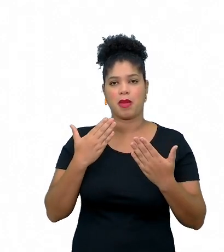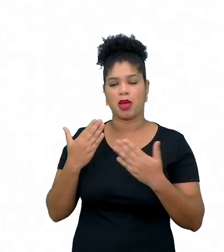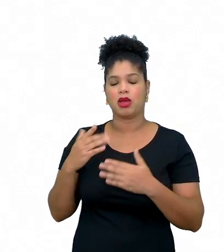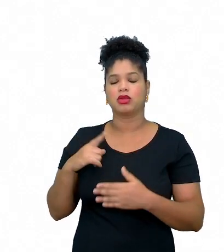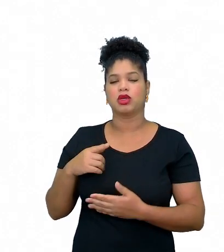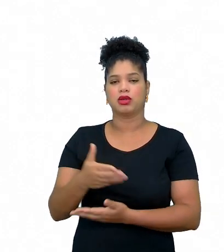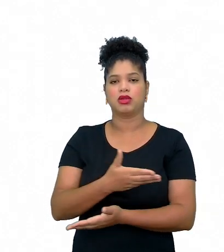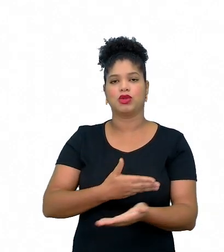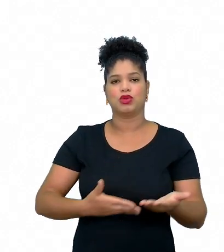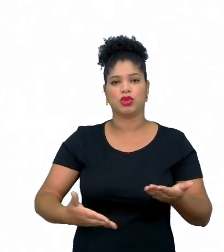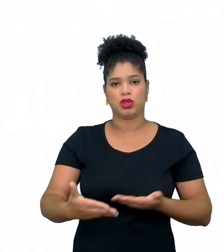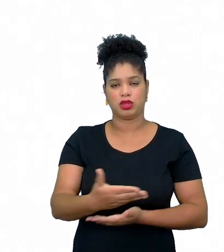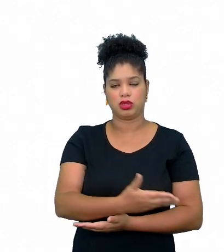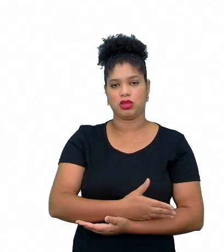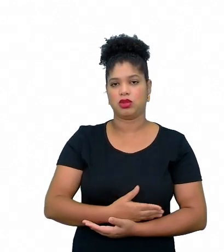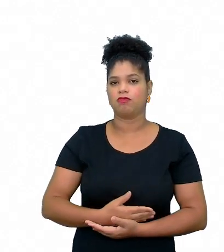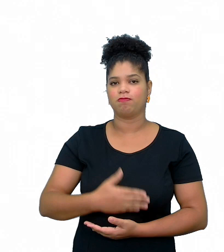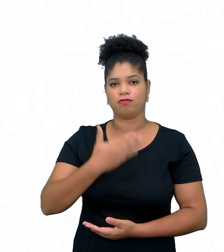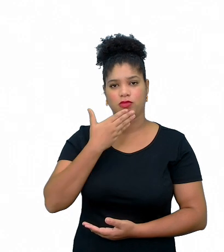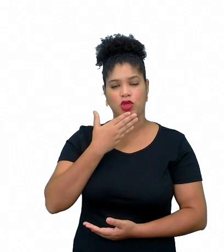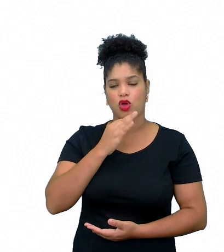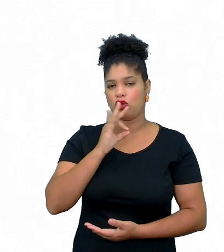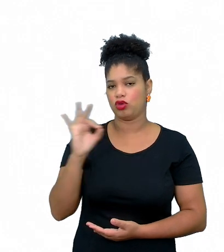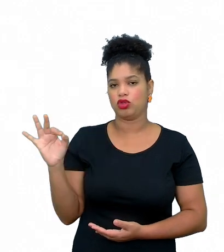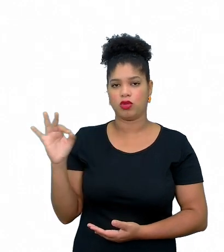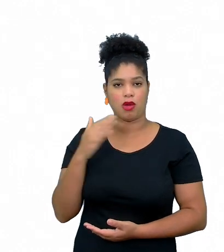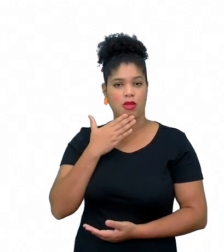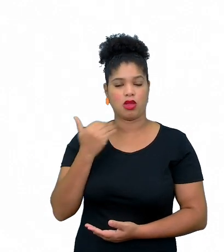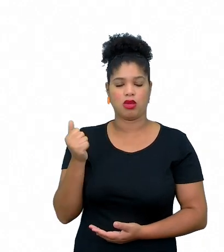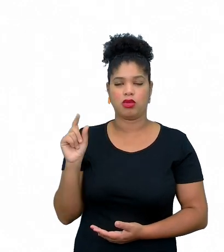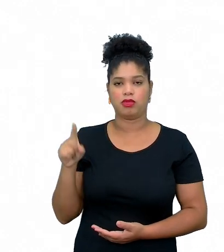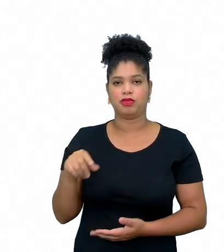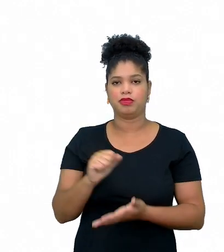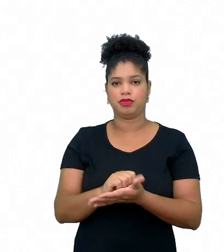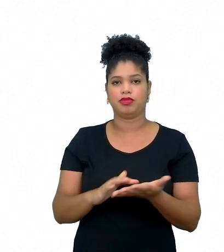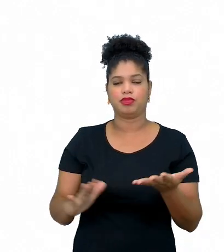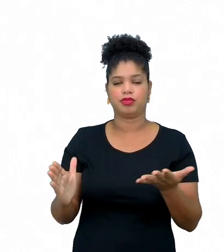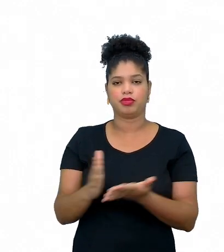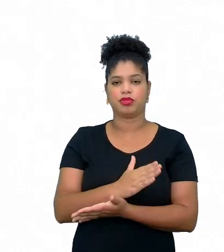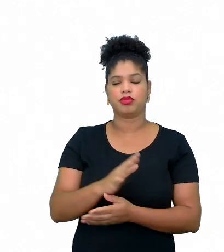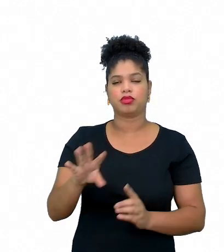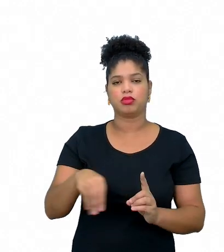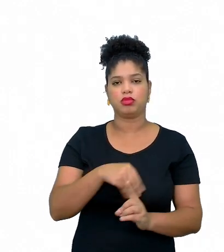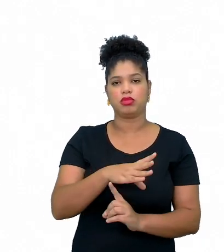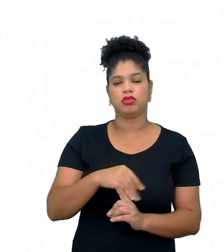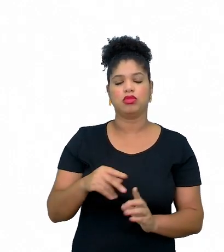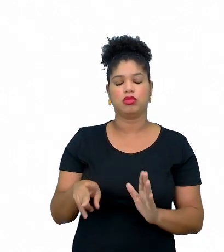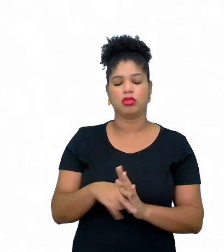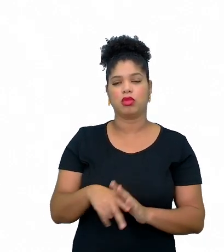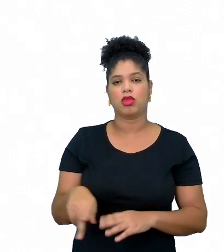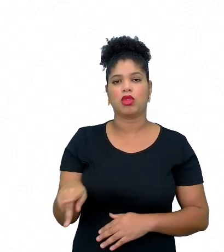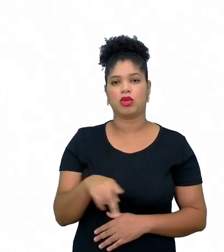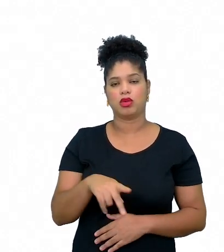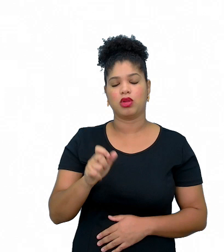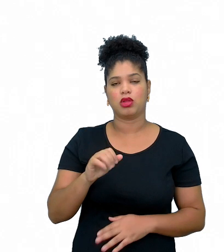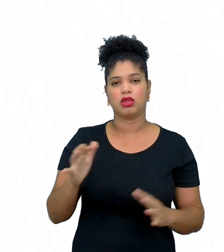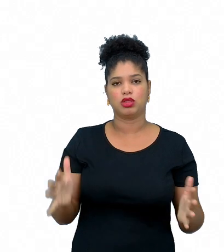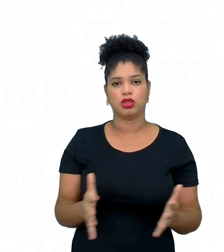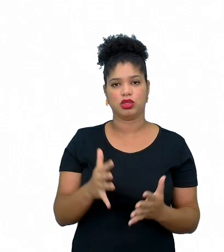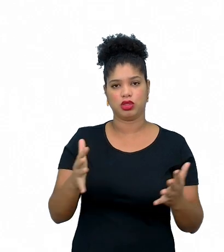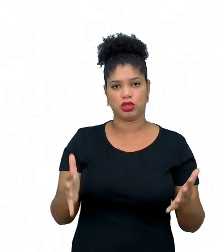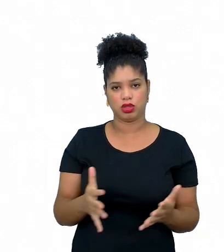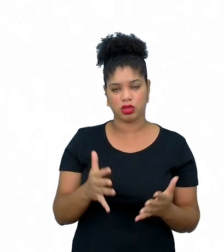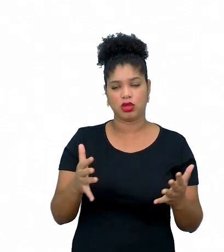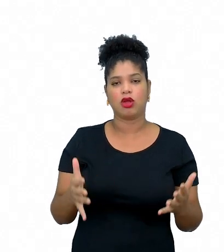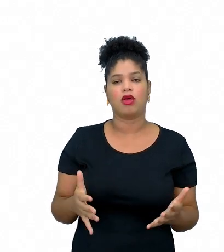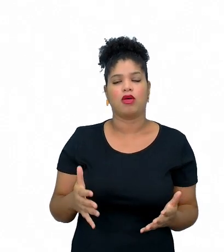uma interação que é muito rica. As atividades mediadas pelo professor devem incentivar o trabalho colaborativo